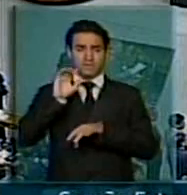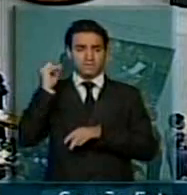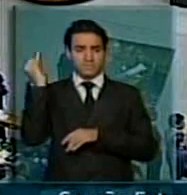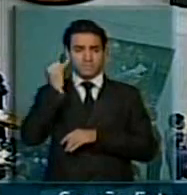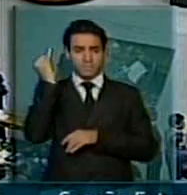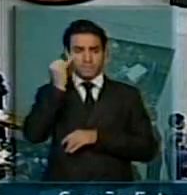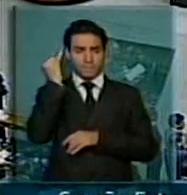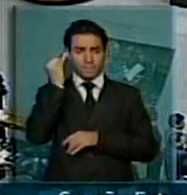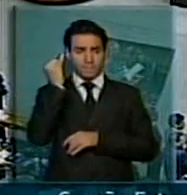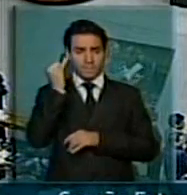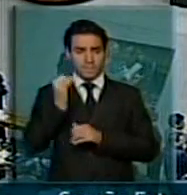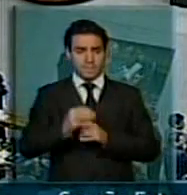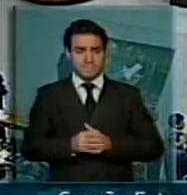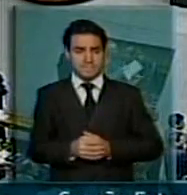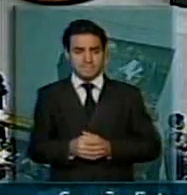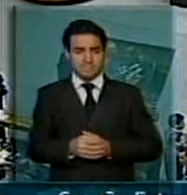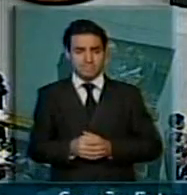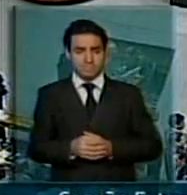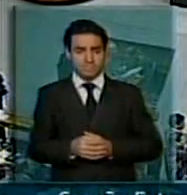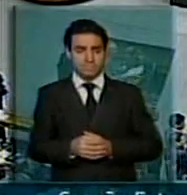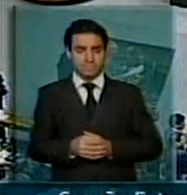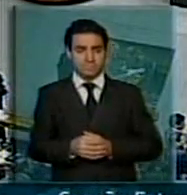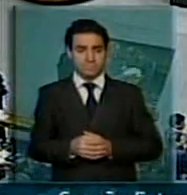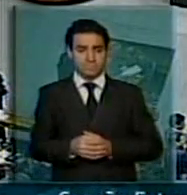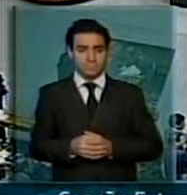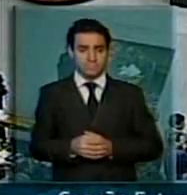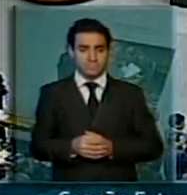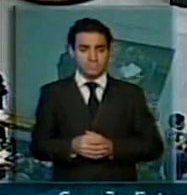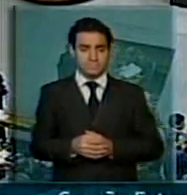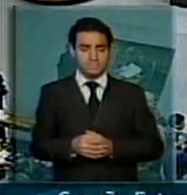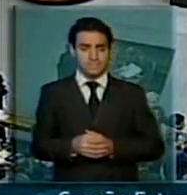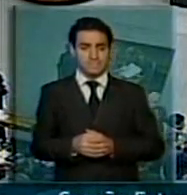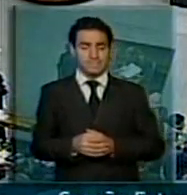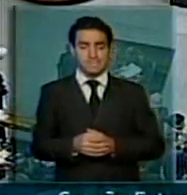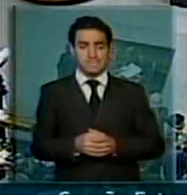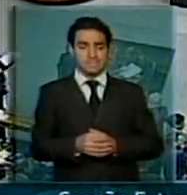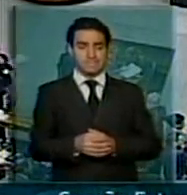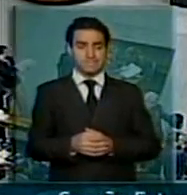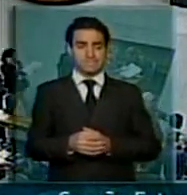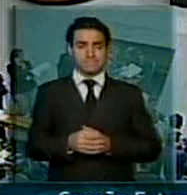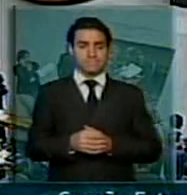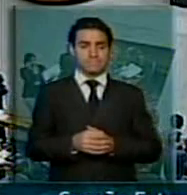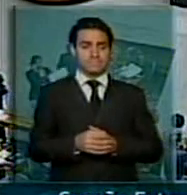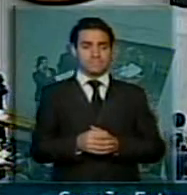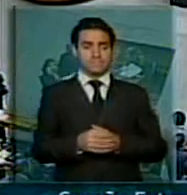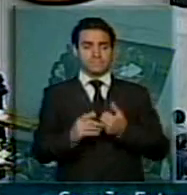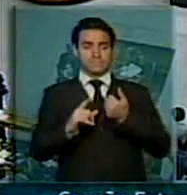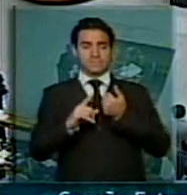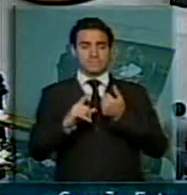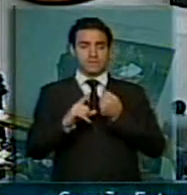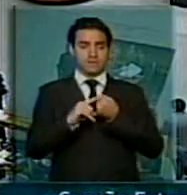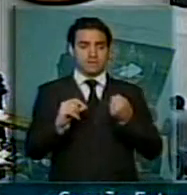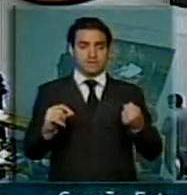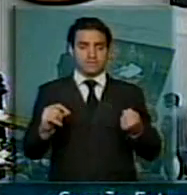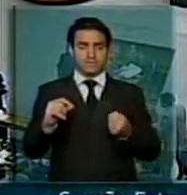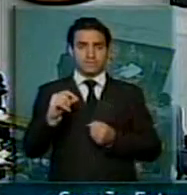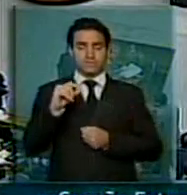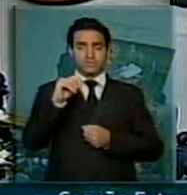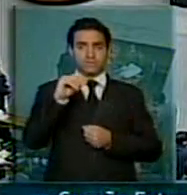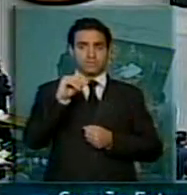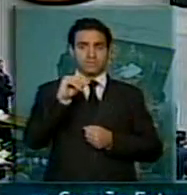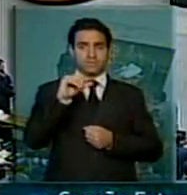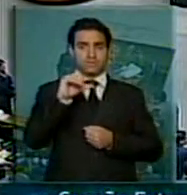Questão de ordem ou pela ordem? A senhora me concede pela ordem, pelo artigo 95? Eu quero questão dizer de ordem. Então, obrigado,